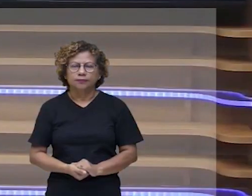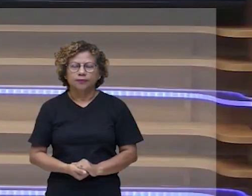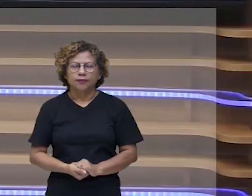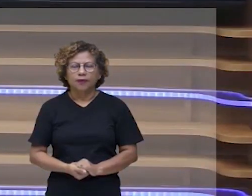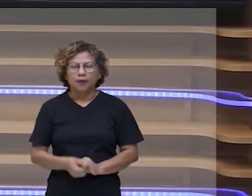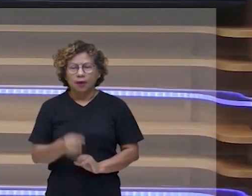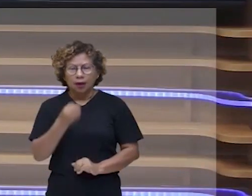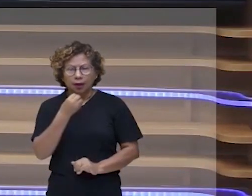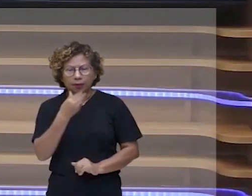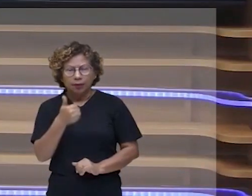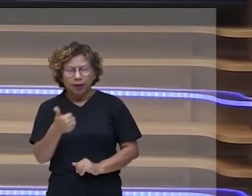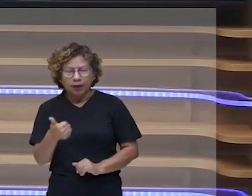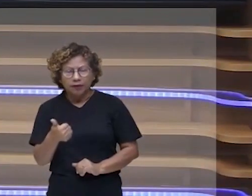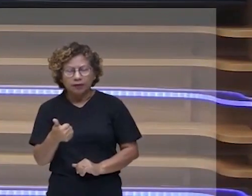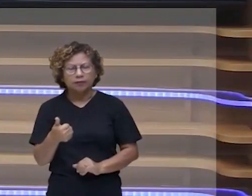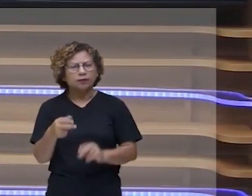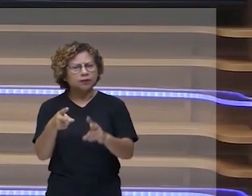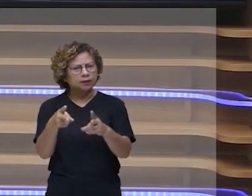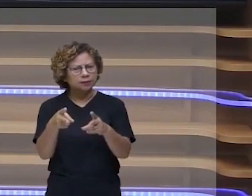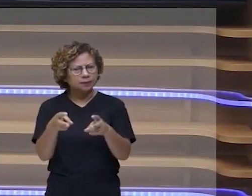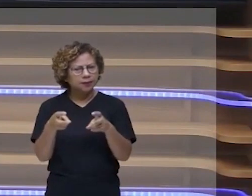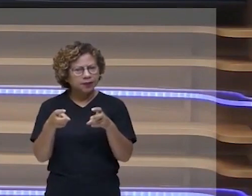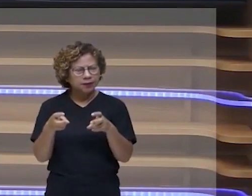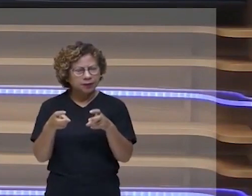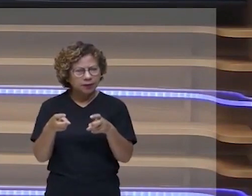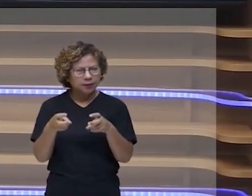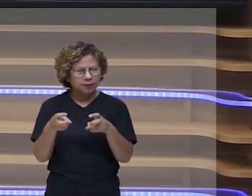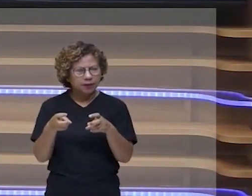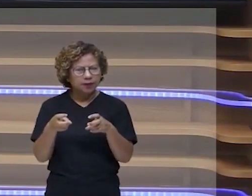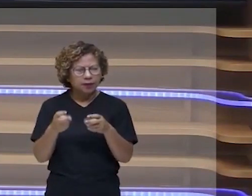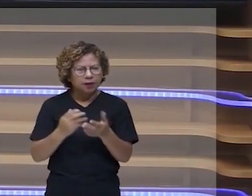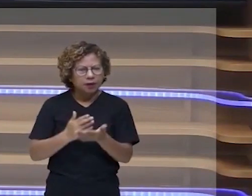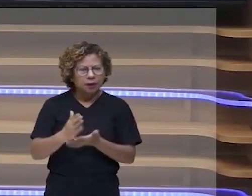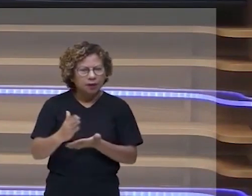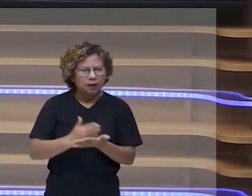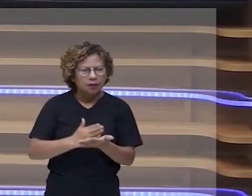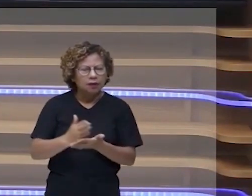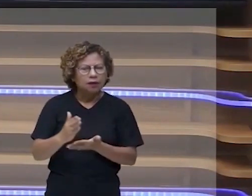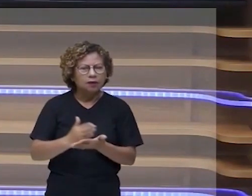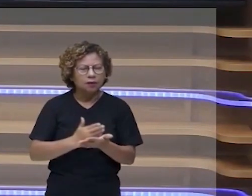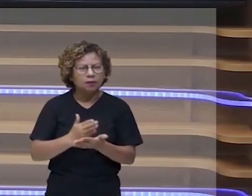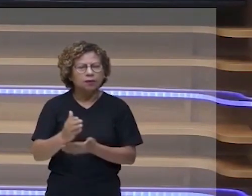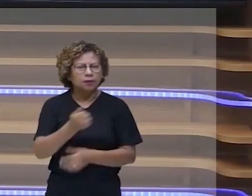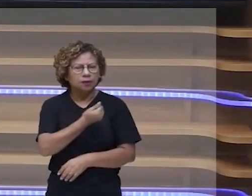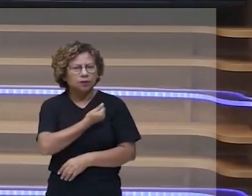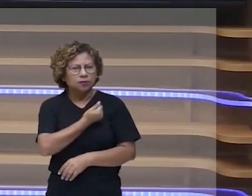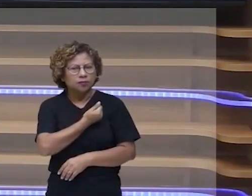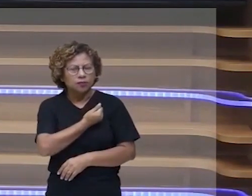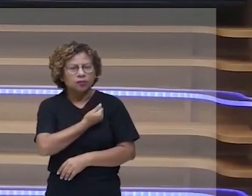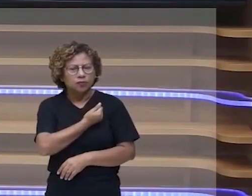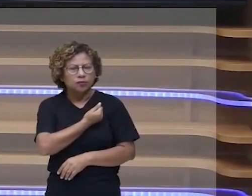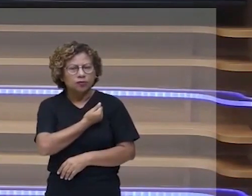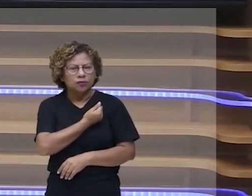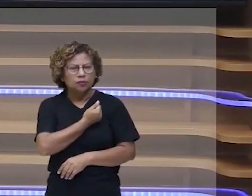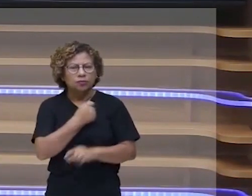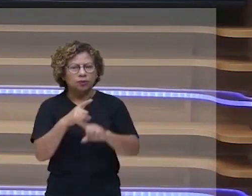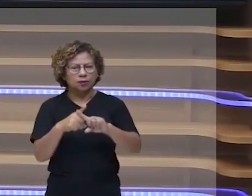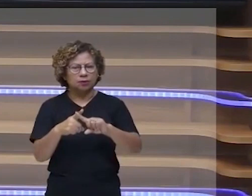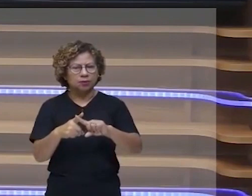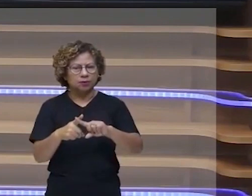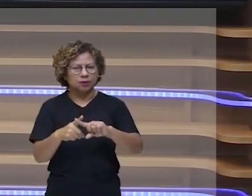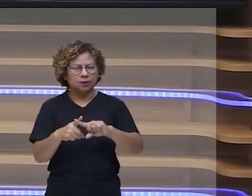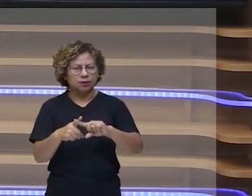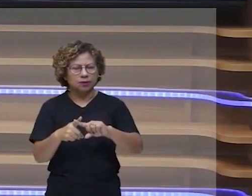Muito bem, nós vimos aí os elementos que integram a operação de multiplicação. Na aula anterior, nós falamos sobre